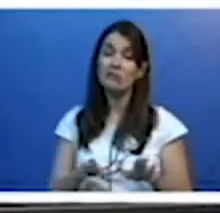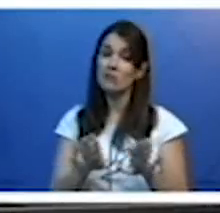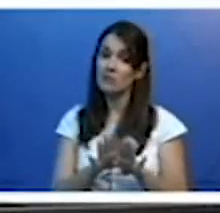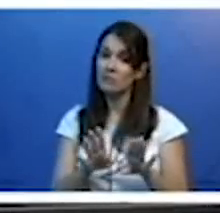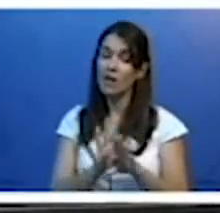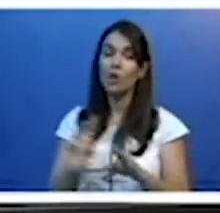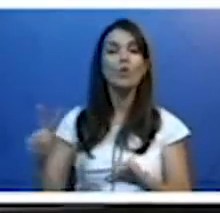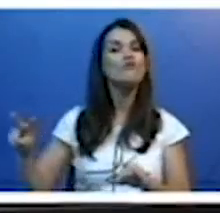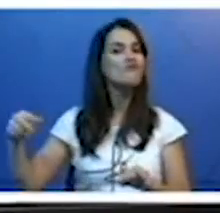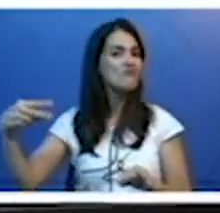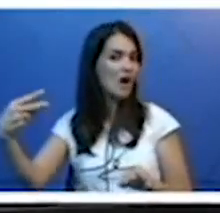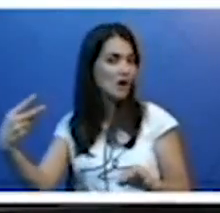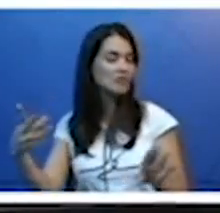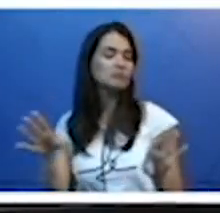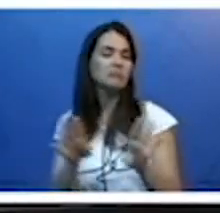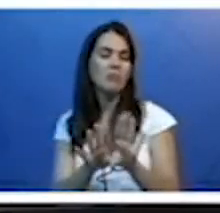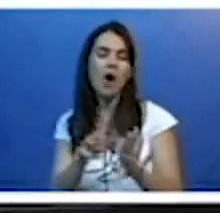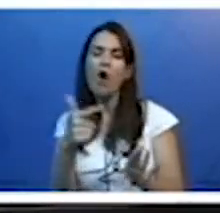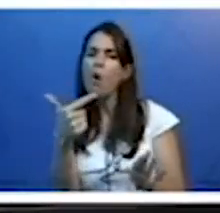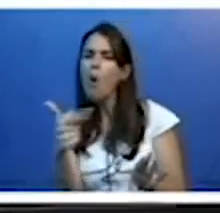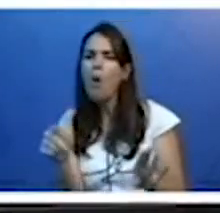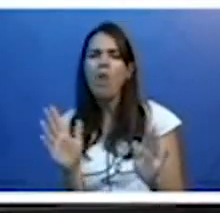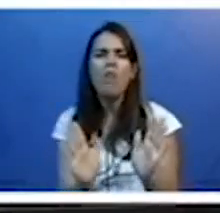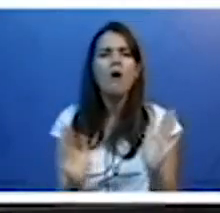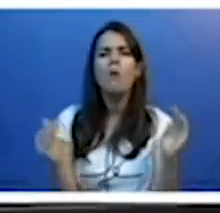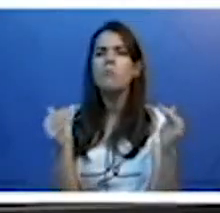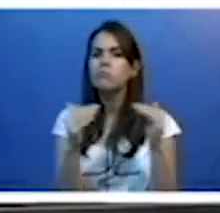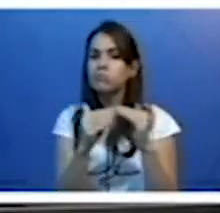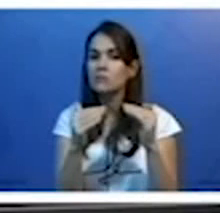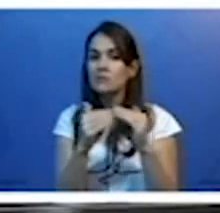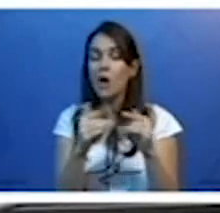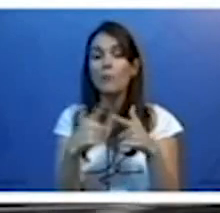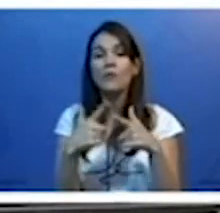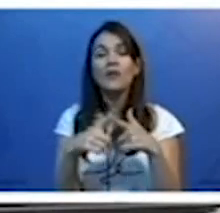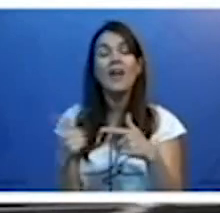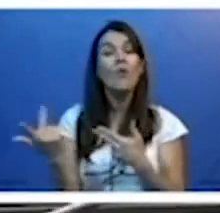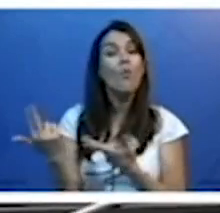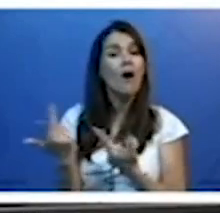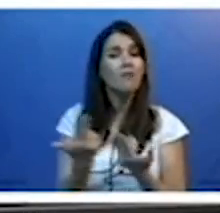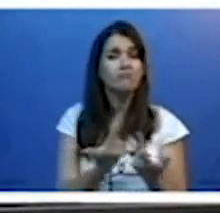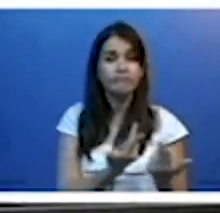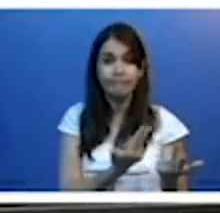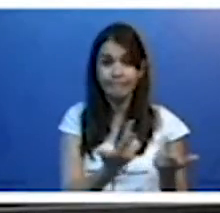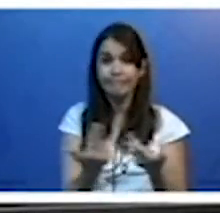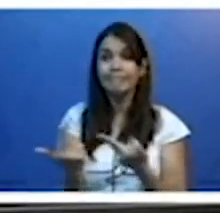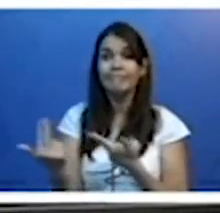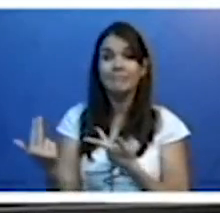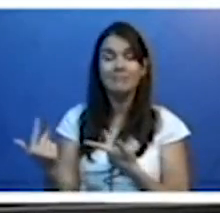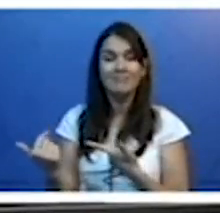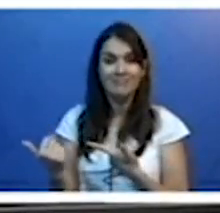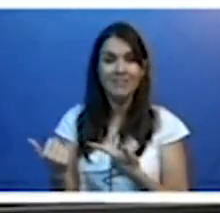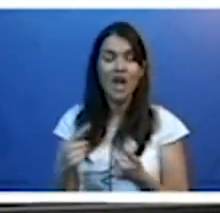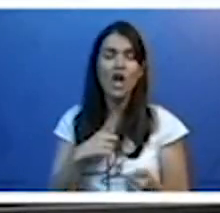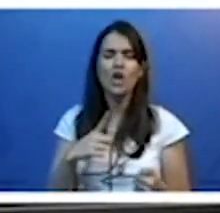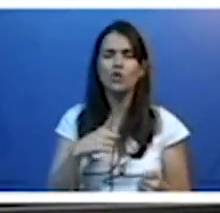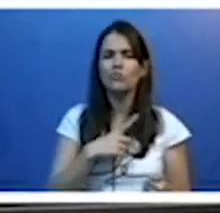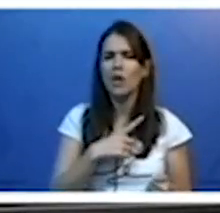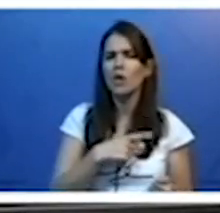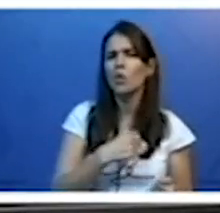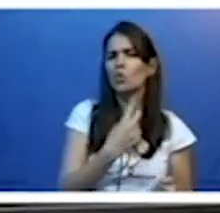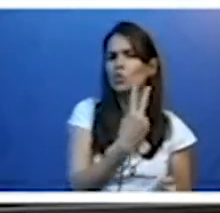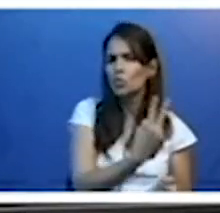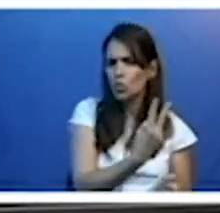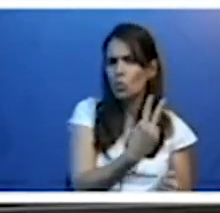Inversamente proporcional, isso aqui é uma igualdade de produtos, ou seja, eu tenho duas